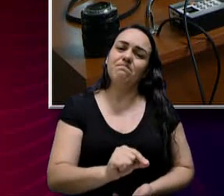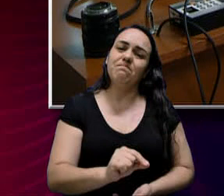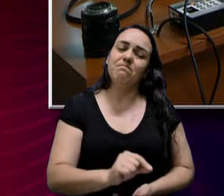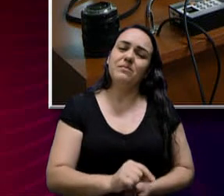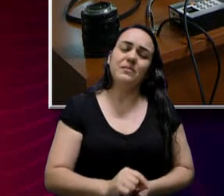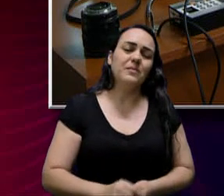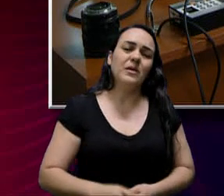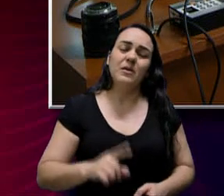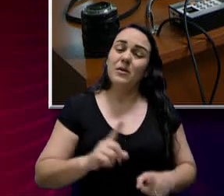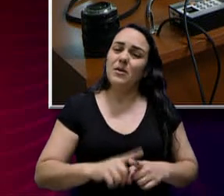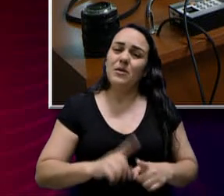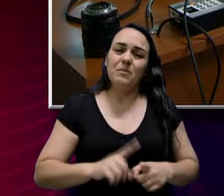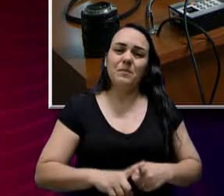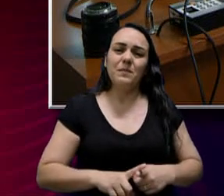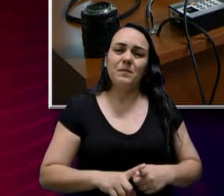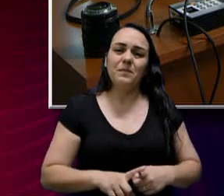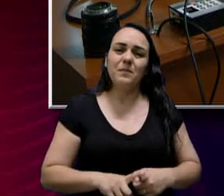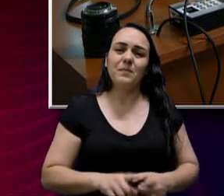por não ser